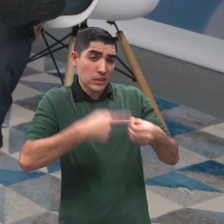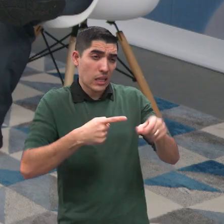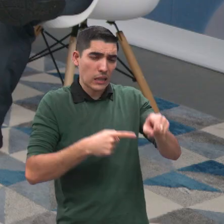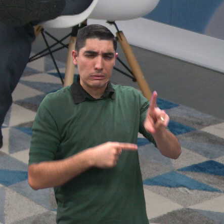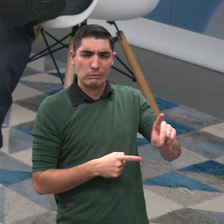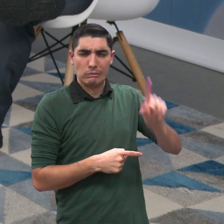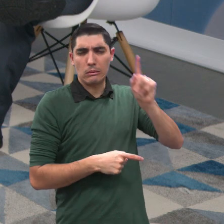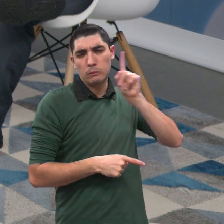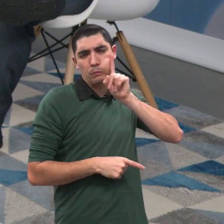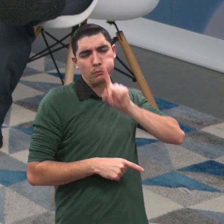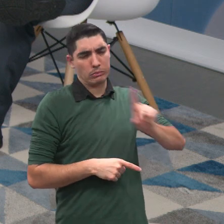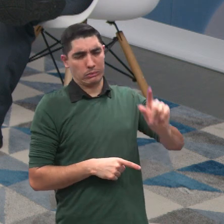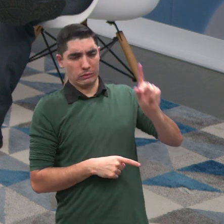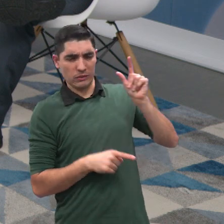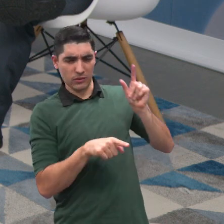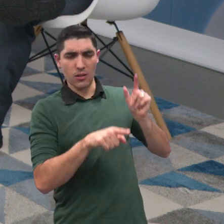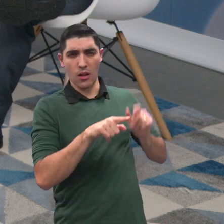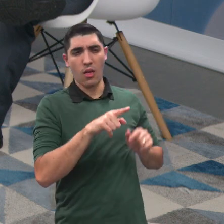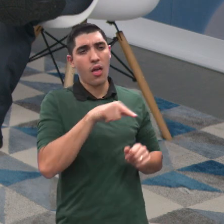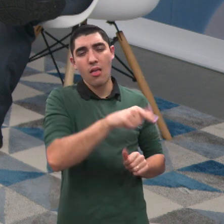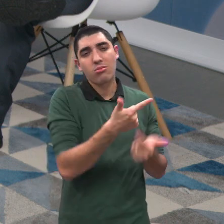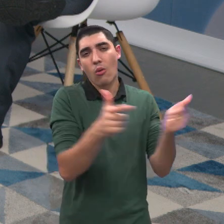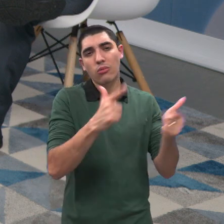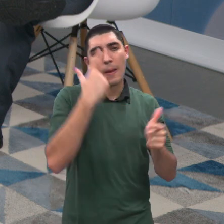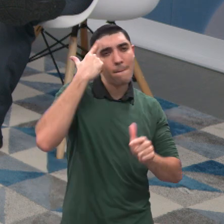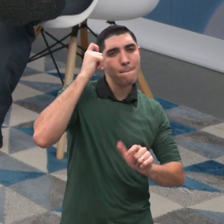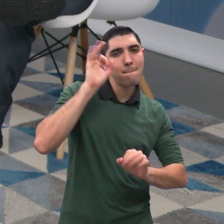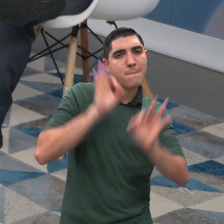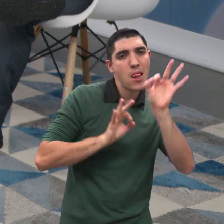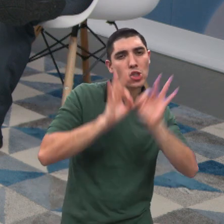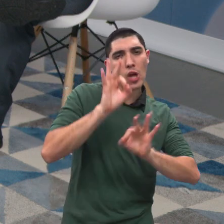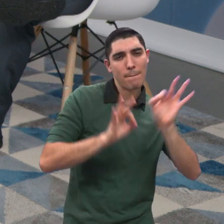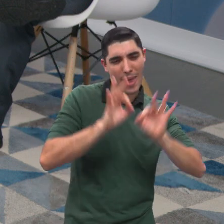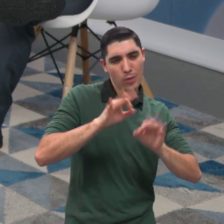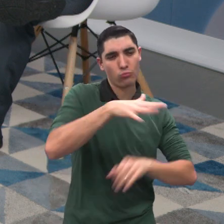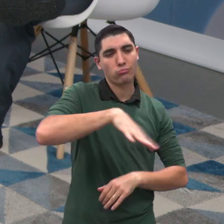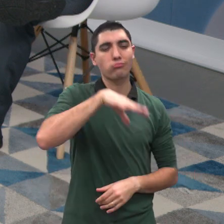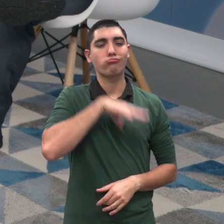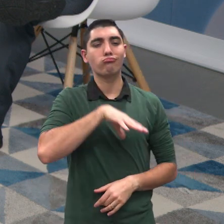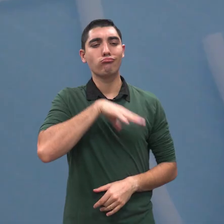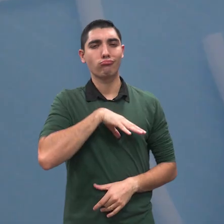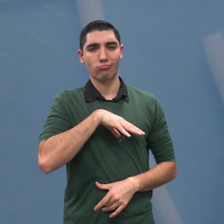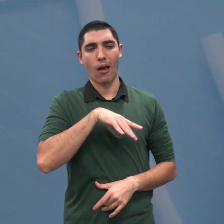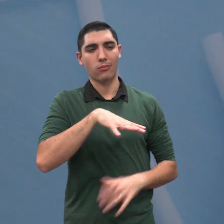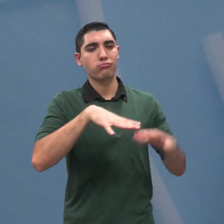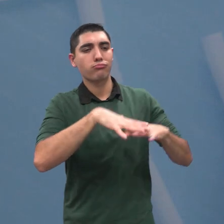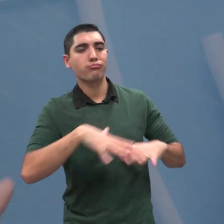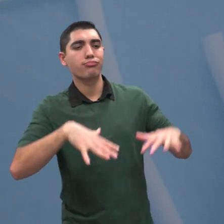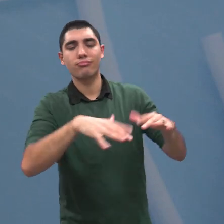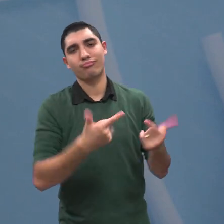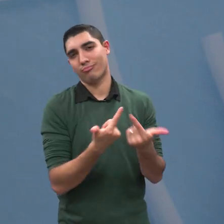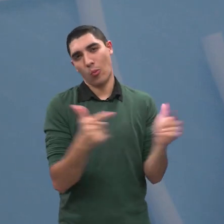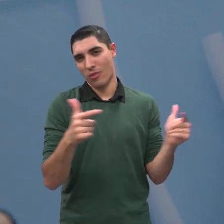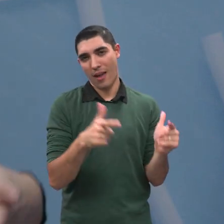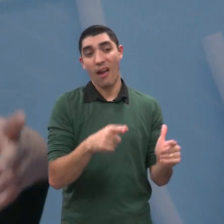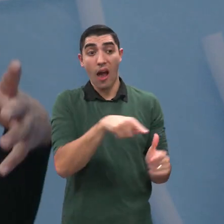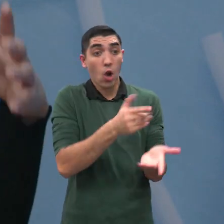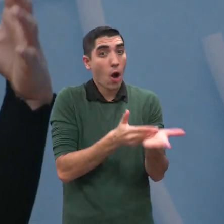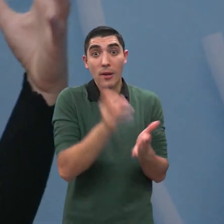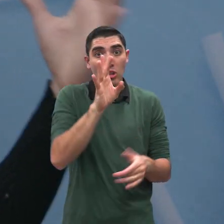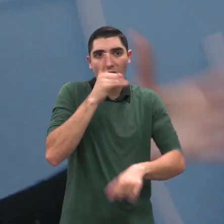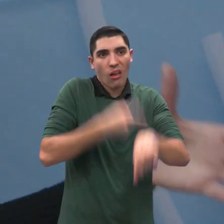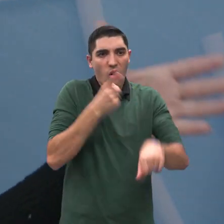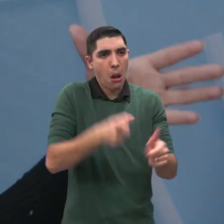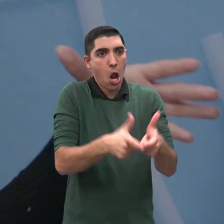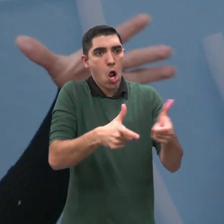ou grandes metrópoles não têm esse planejamento urbano como deveria, né? Muitas vezes tem esse crescimento desordenado,